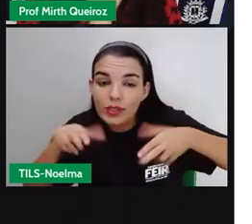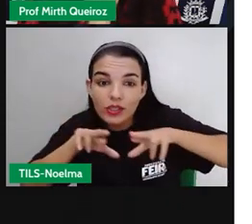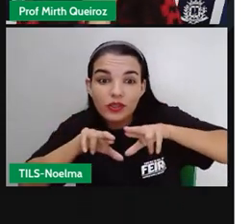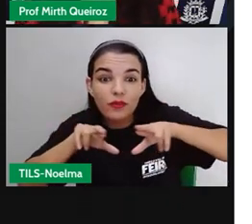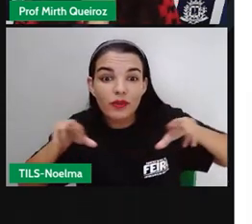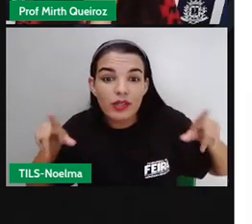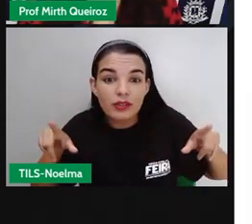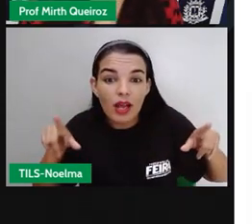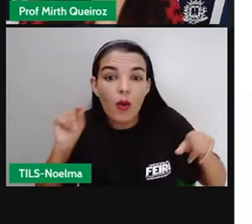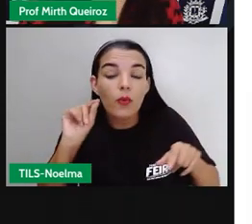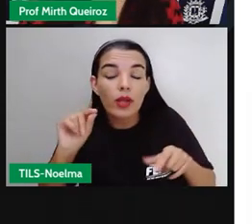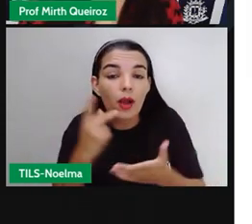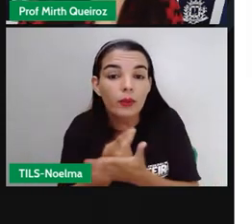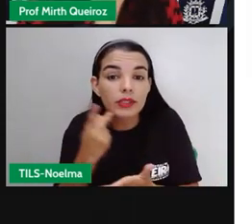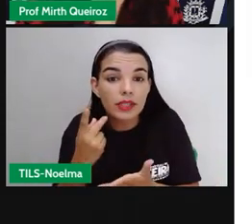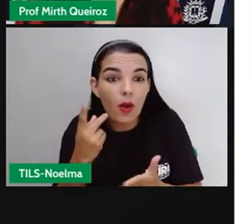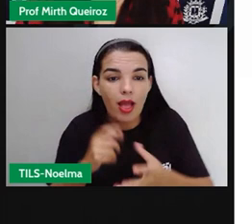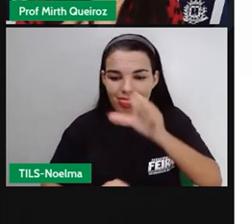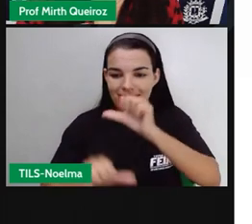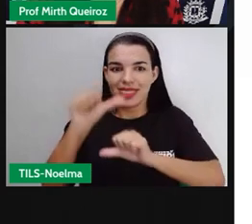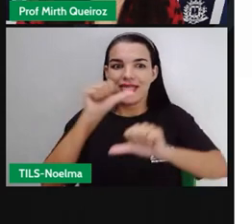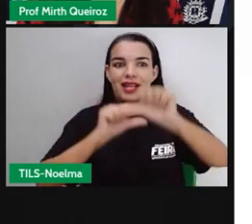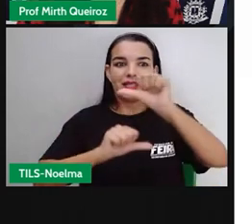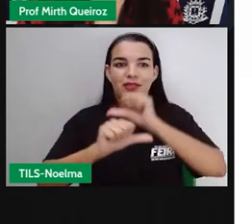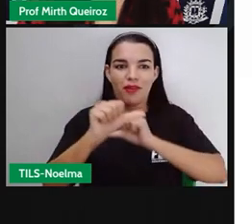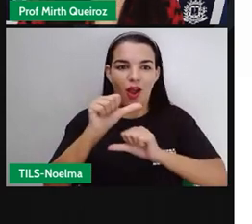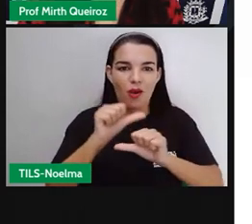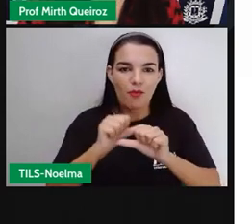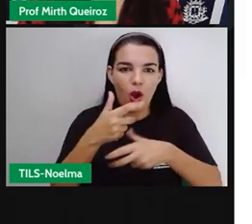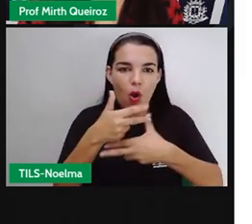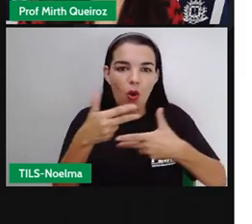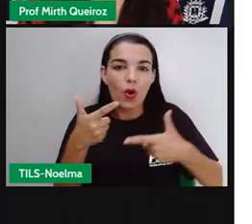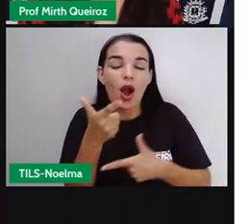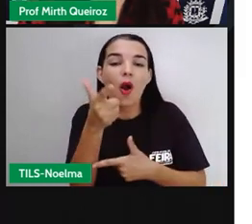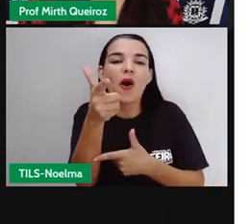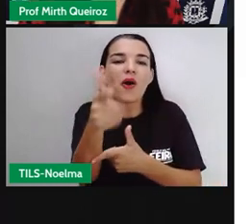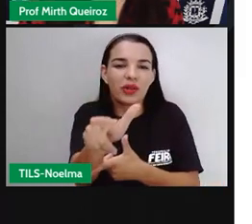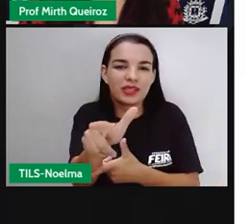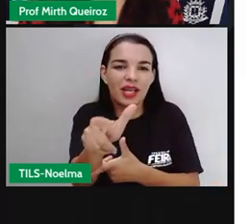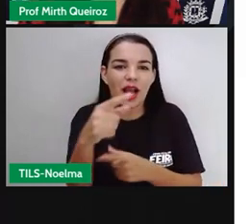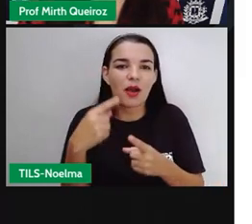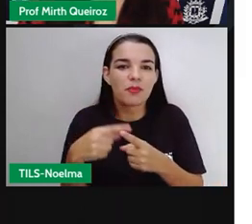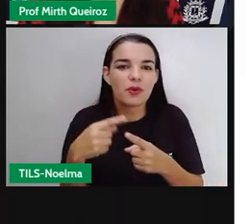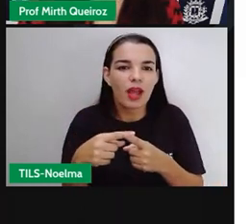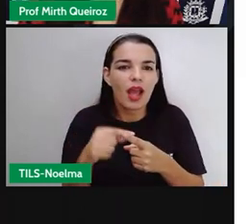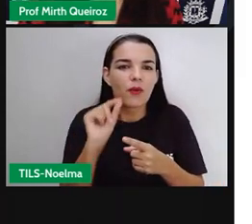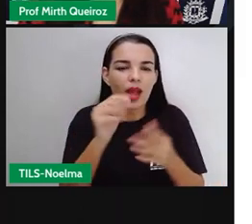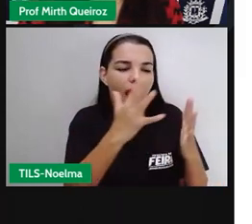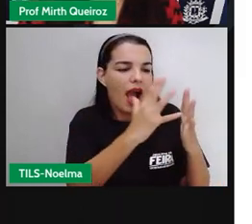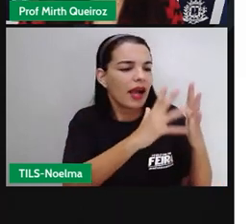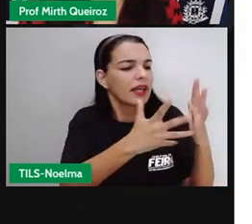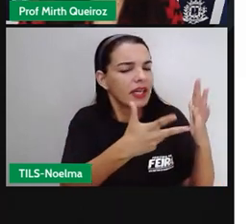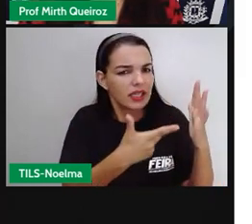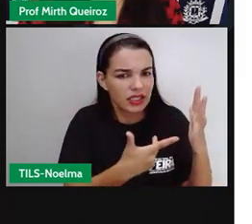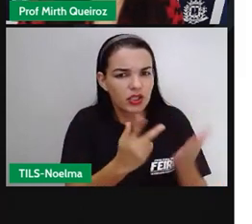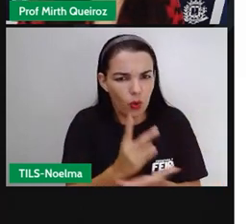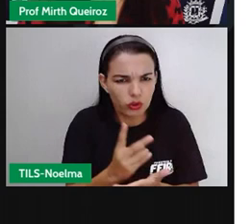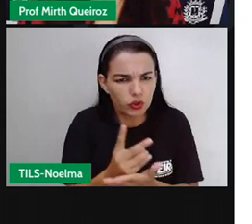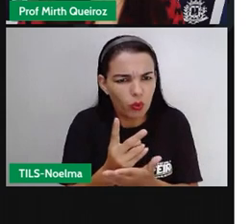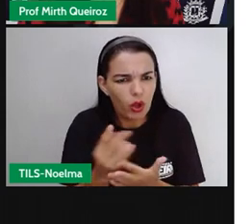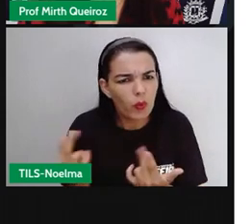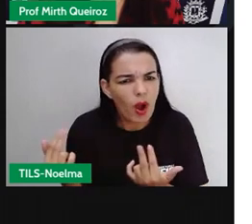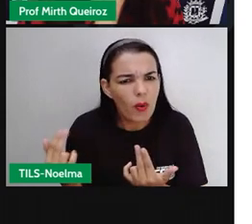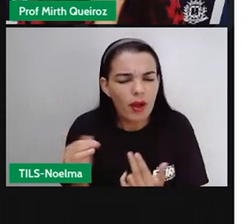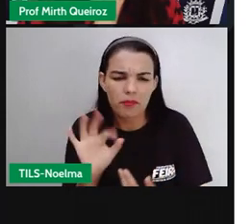em uma substância diferente? As características das substâncias foram preservadas ou foram modificadas?